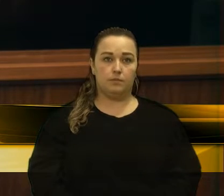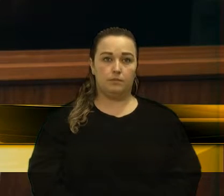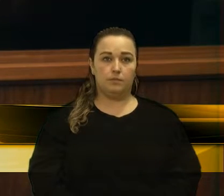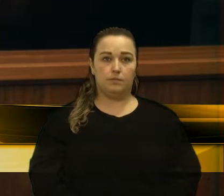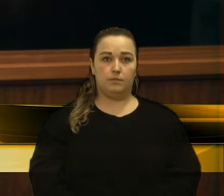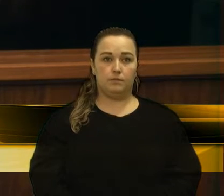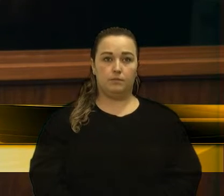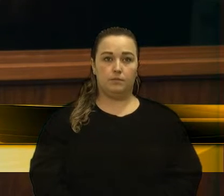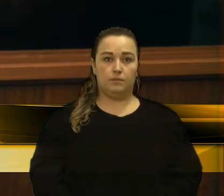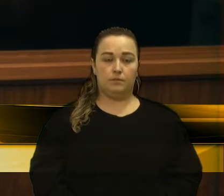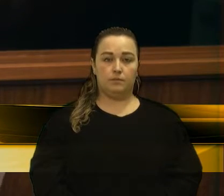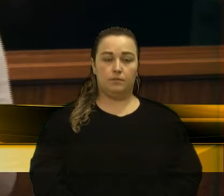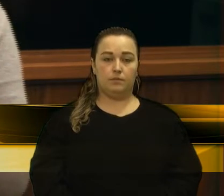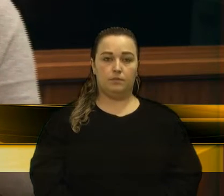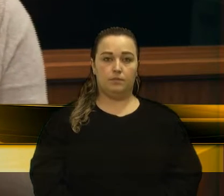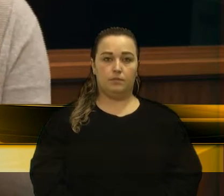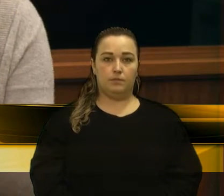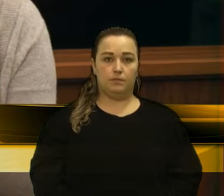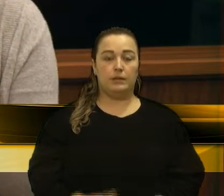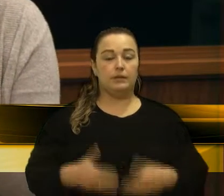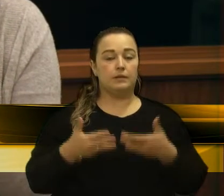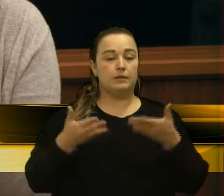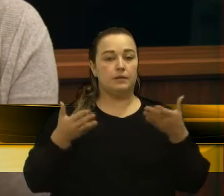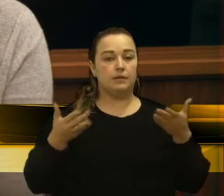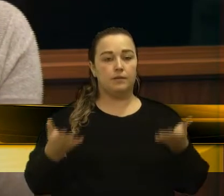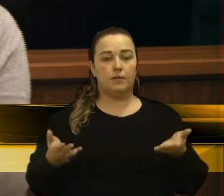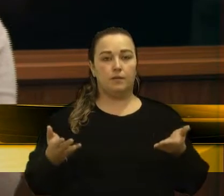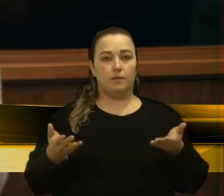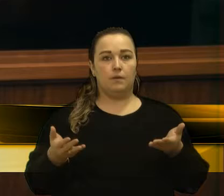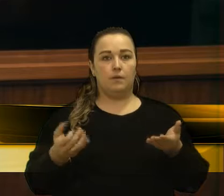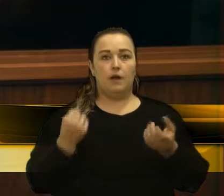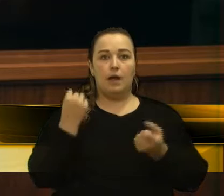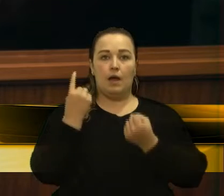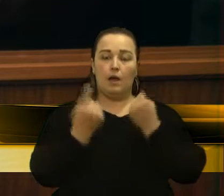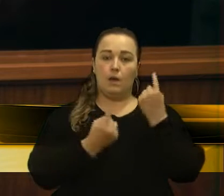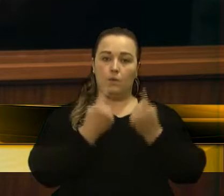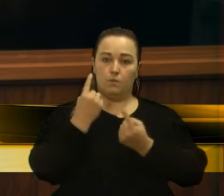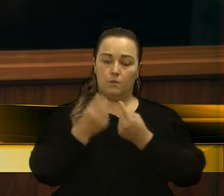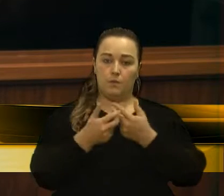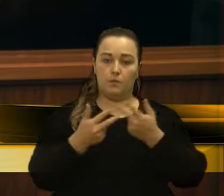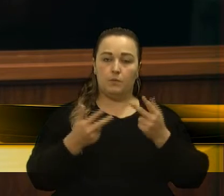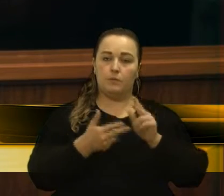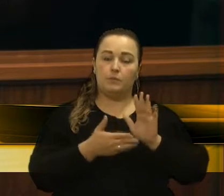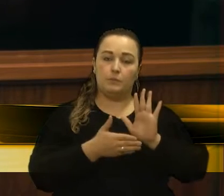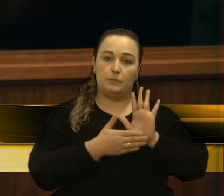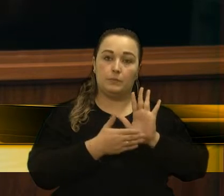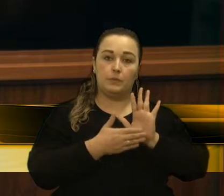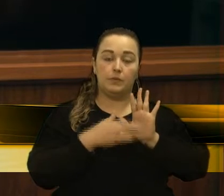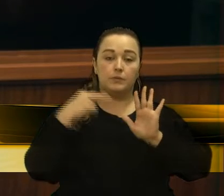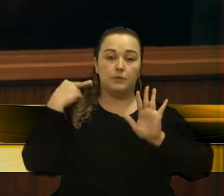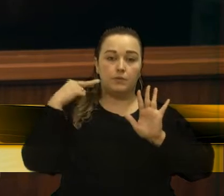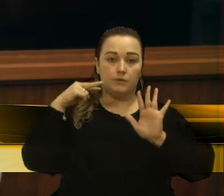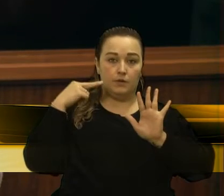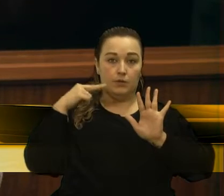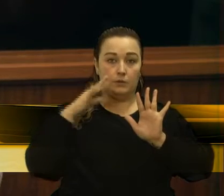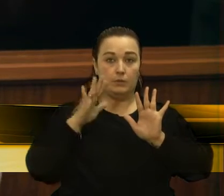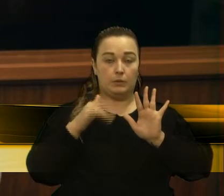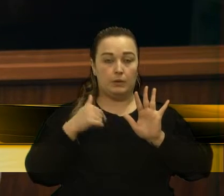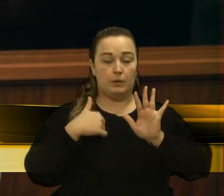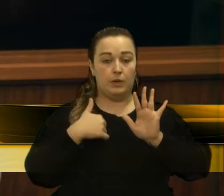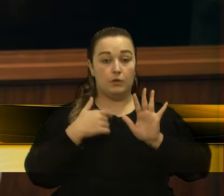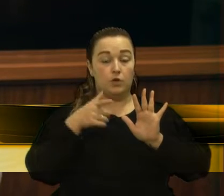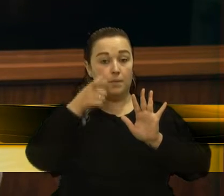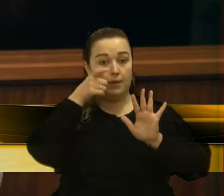Sim. Então, alguns pontos que foram propostos por vereadores, né? E aqui eu quero chamar a atenção